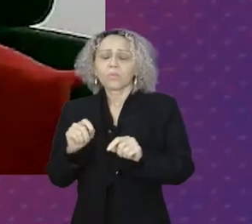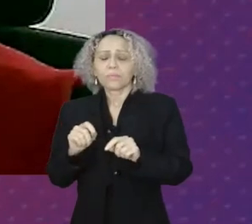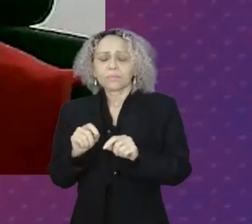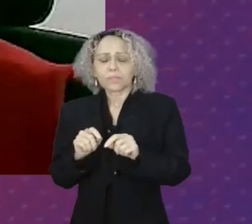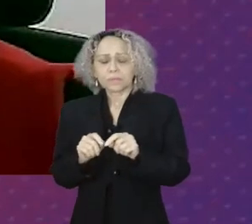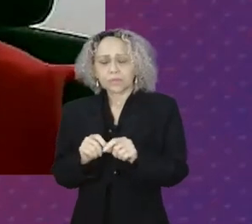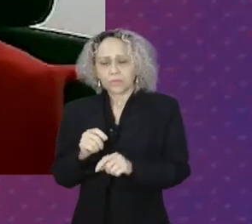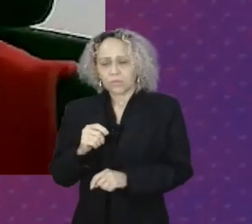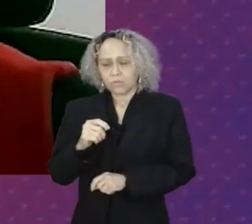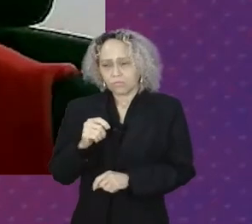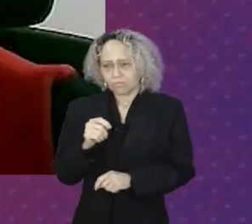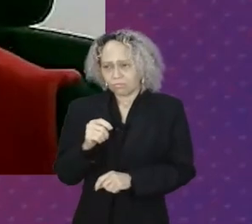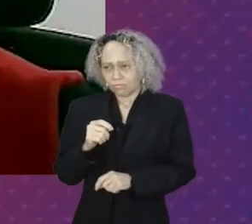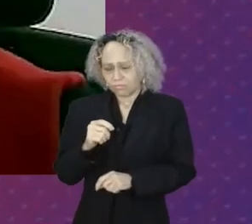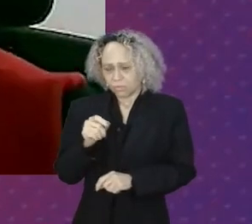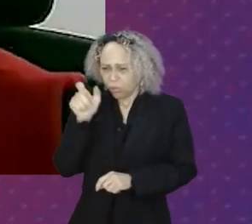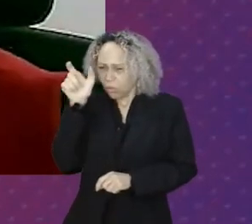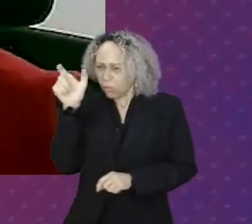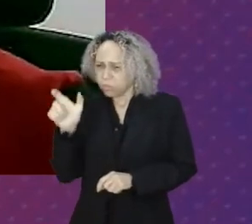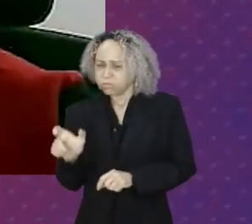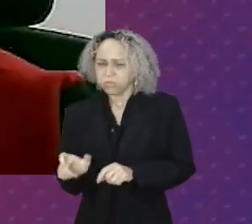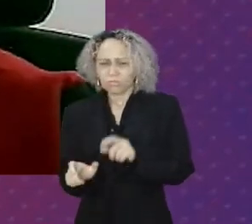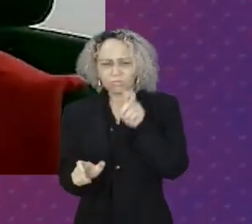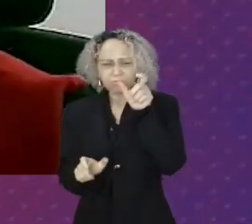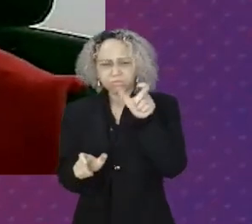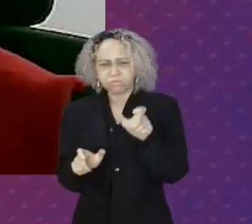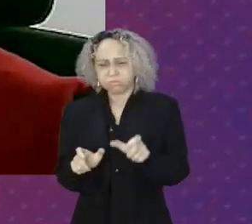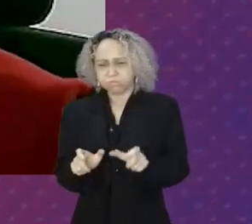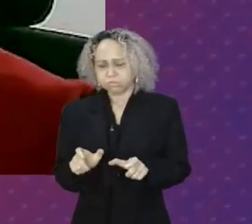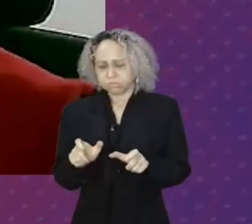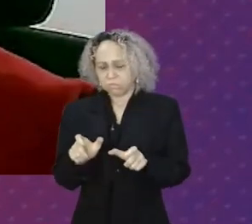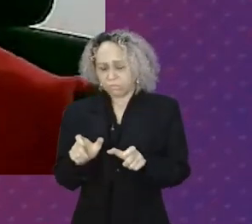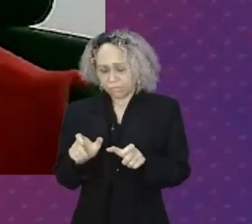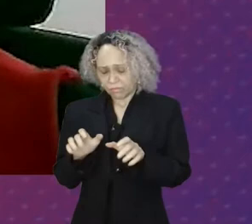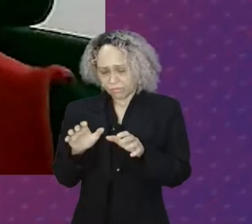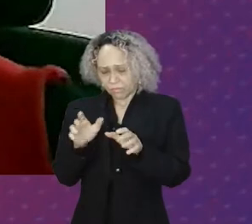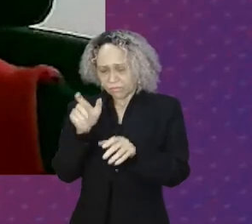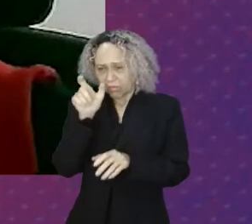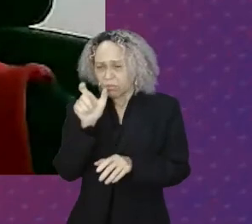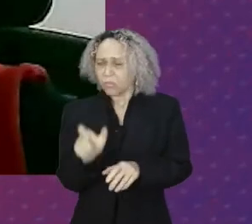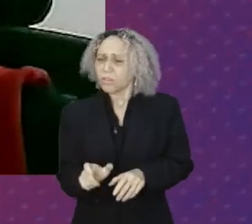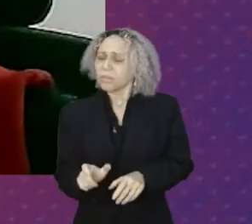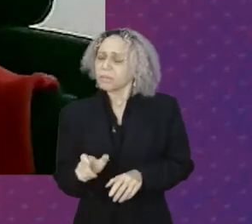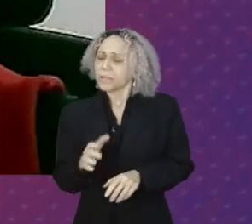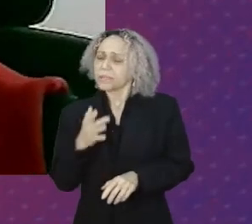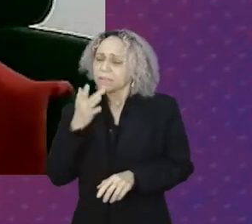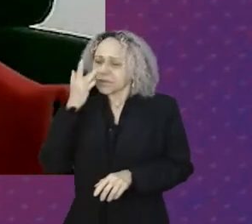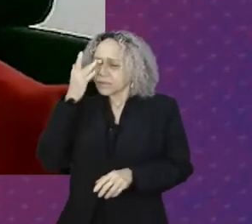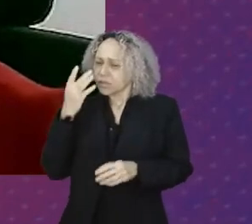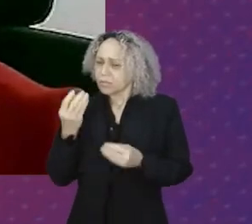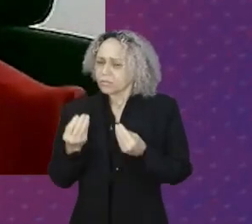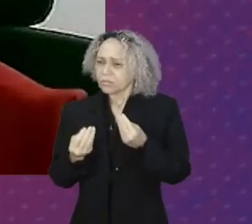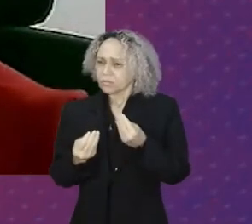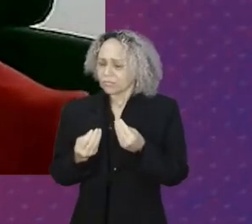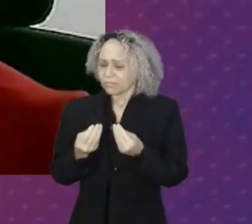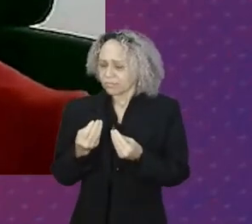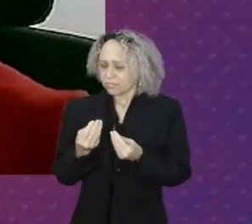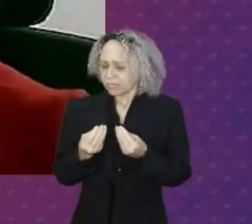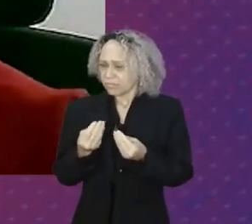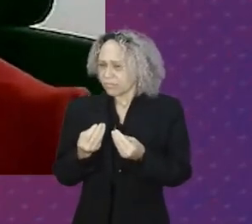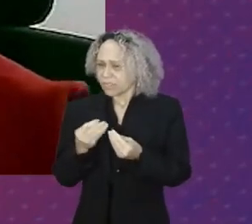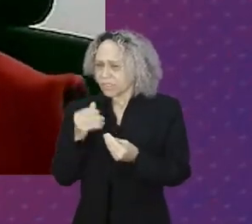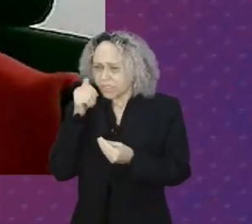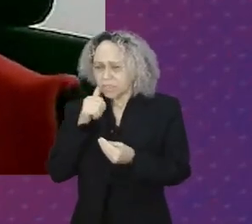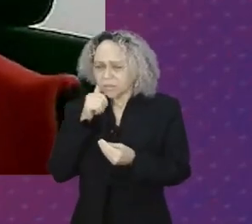comportamento que se espera das mulheres na sociedade, um comportamento muitas vezes